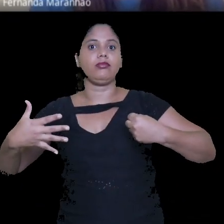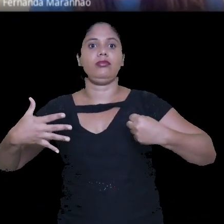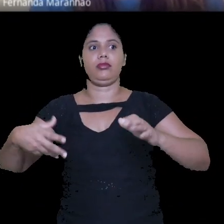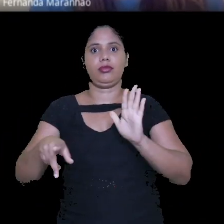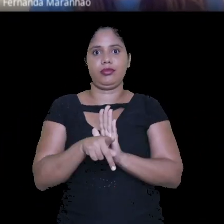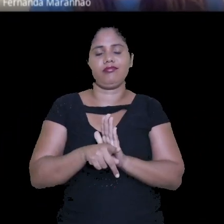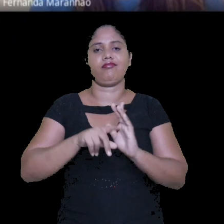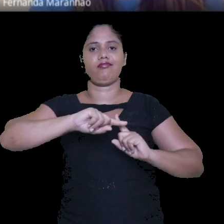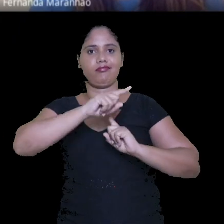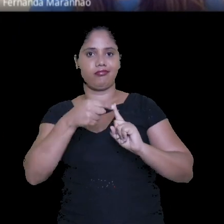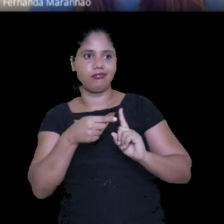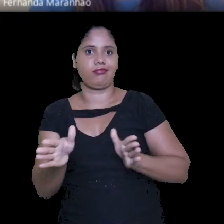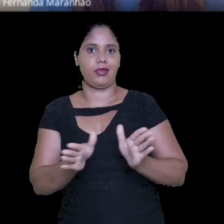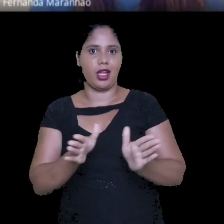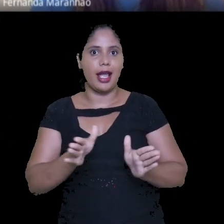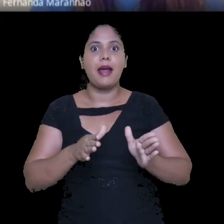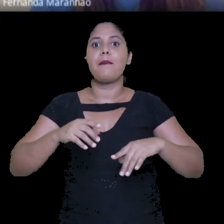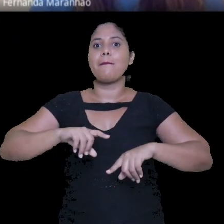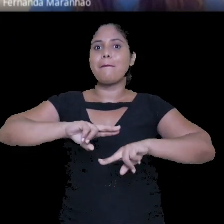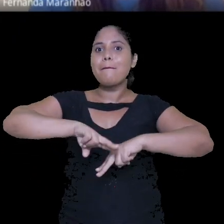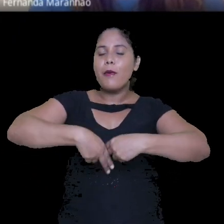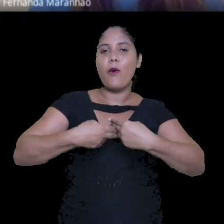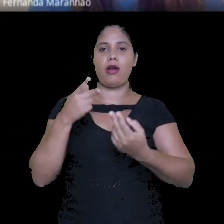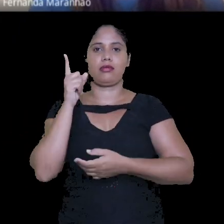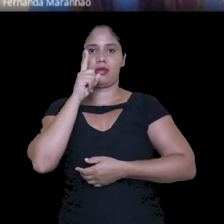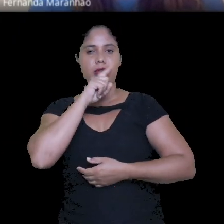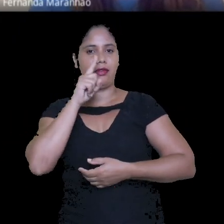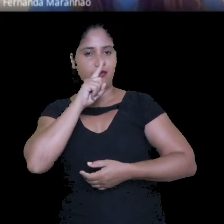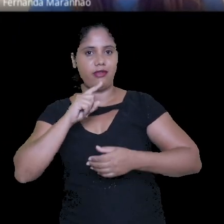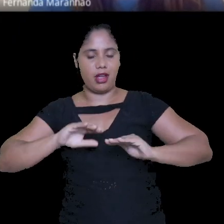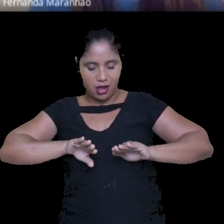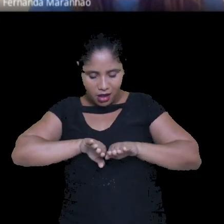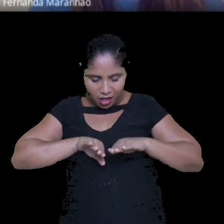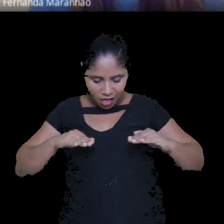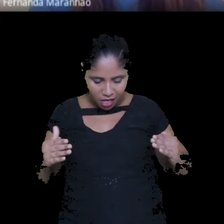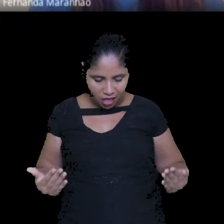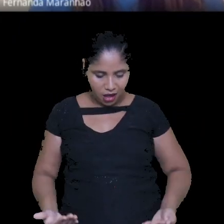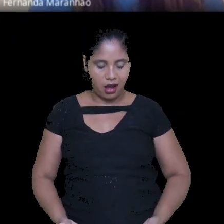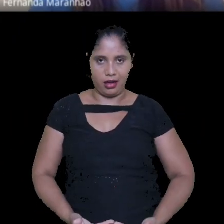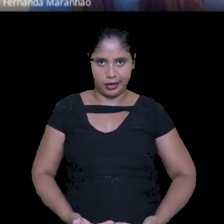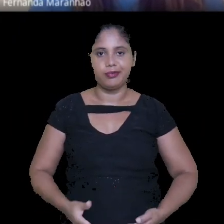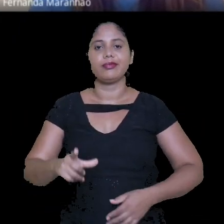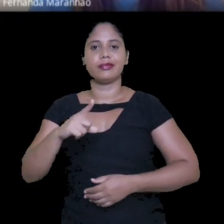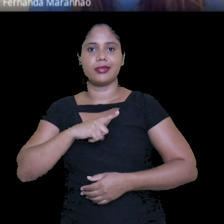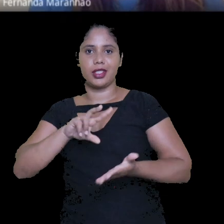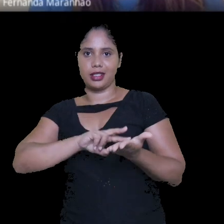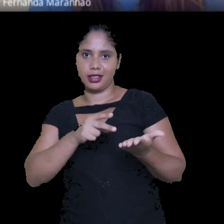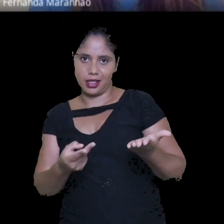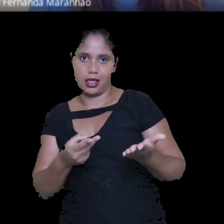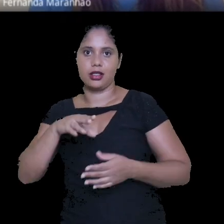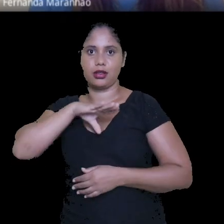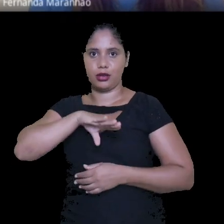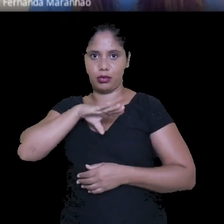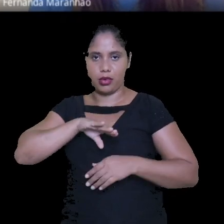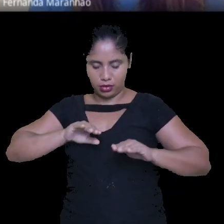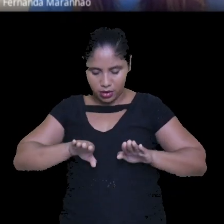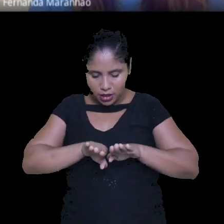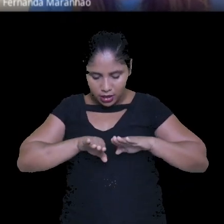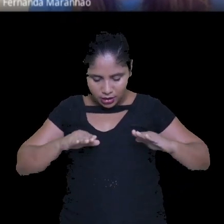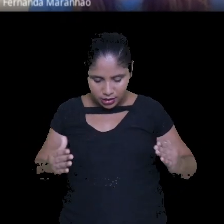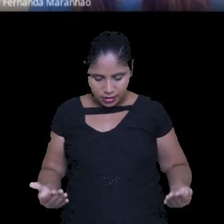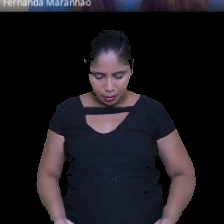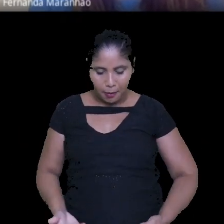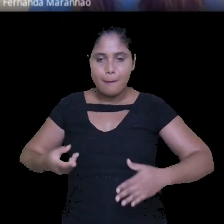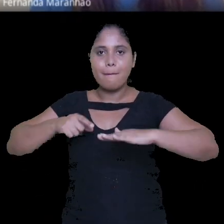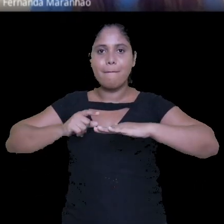ou parte do miométrio uterino da pessoa gestante, sem conseguir alcançar o miométrio profundo, onde estão, de fato, as